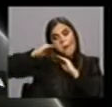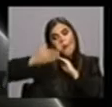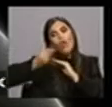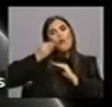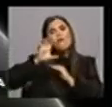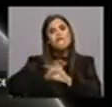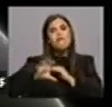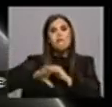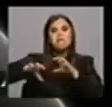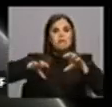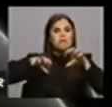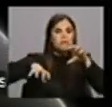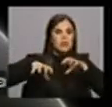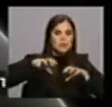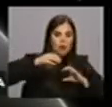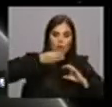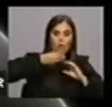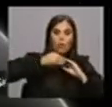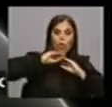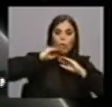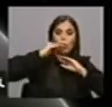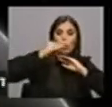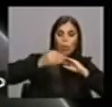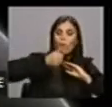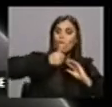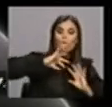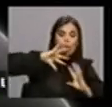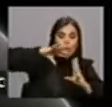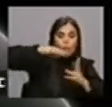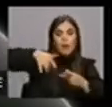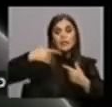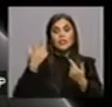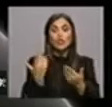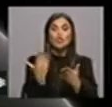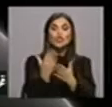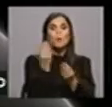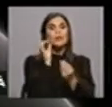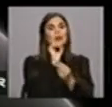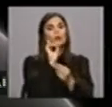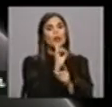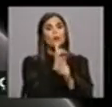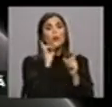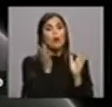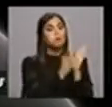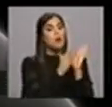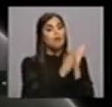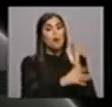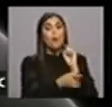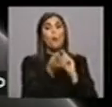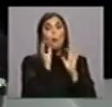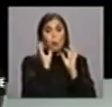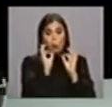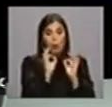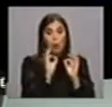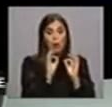distribuição destas crateras ao longo de toda a superfície de Marte. E então este estudo é particularmente interessante porque mostra-nos que as